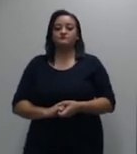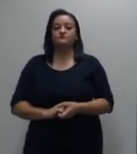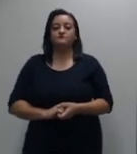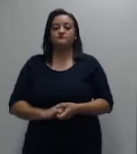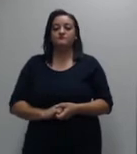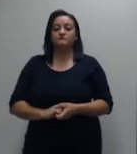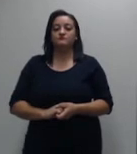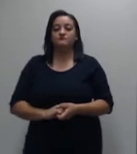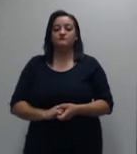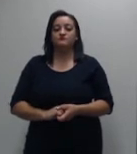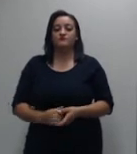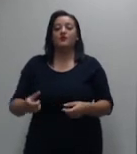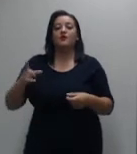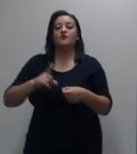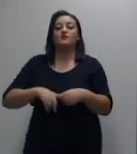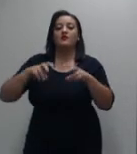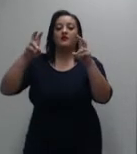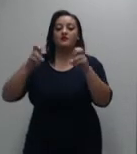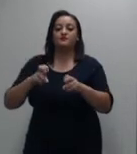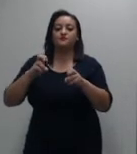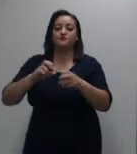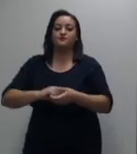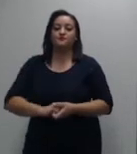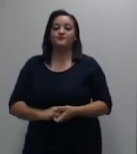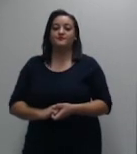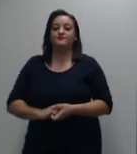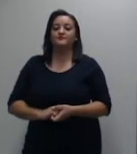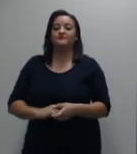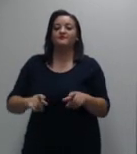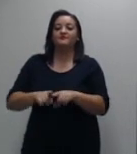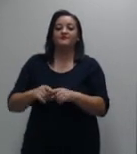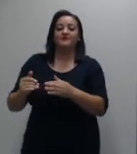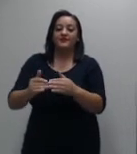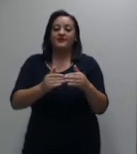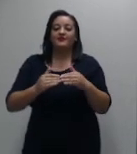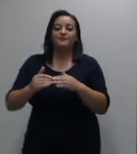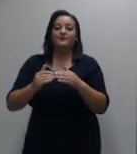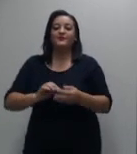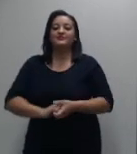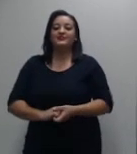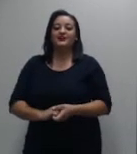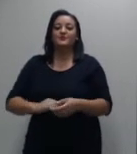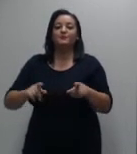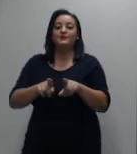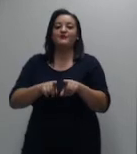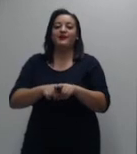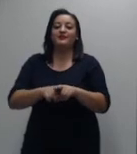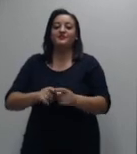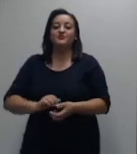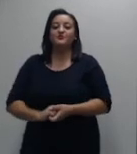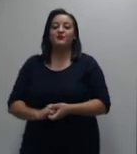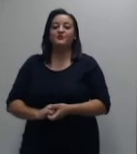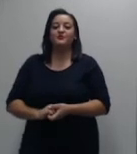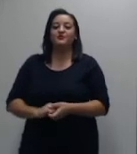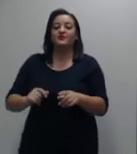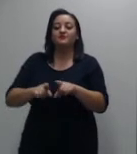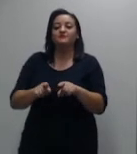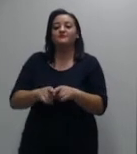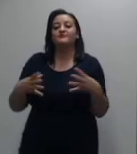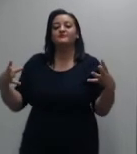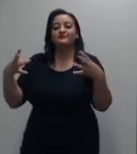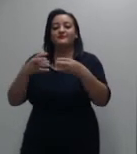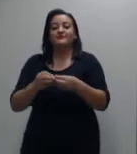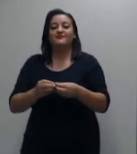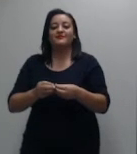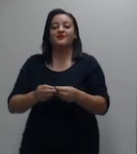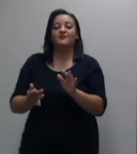eu já tô mas as primárias do supracitado esse texto da sentença homologando conclui-se que a